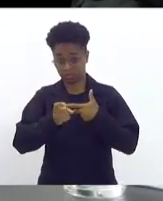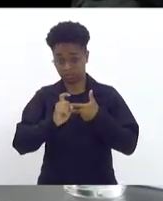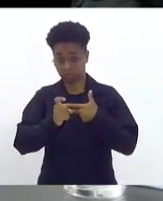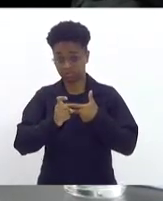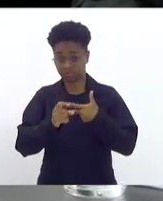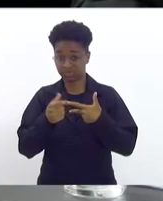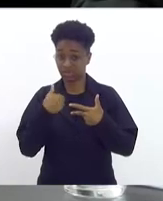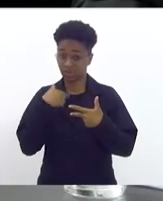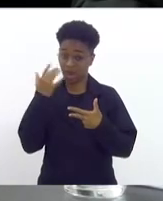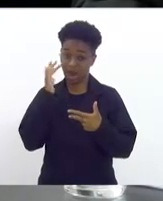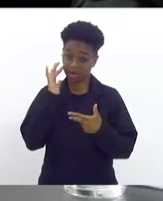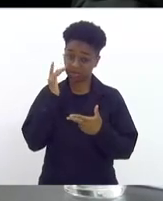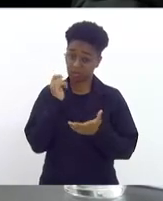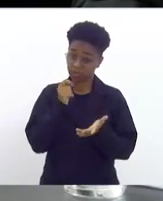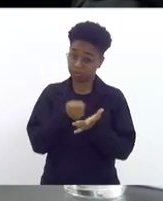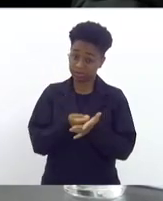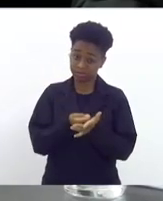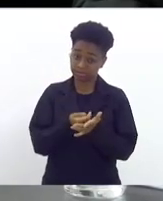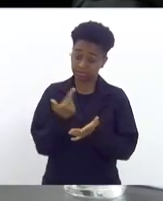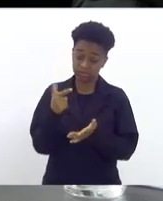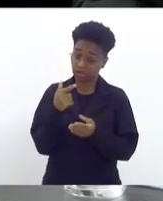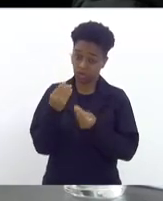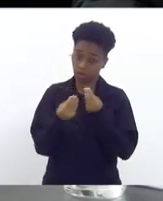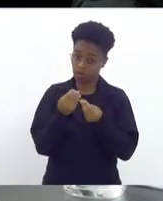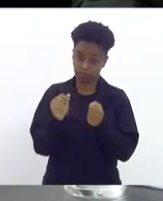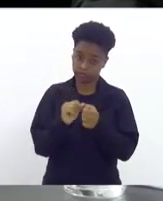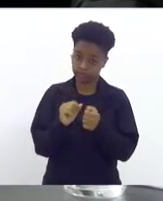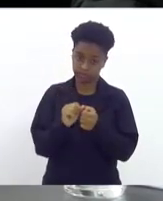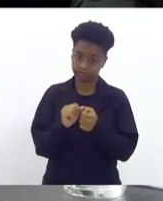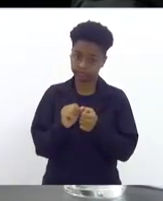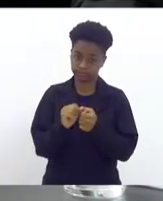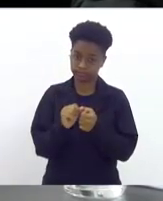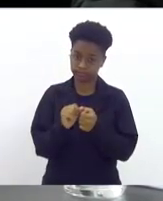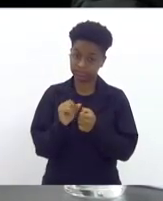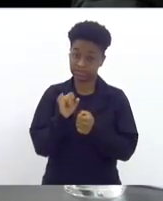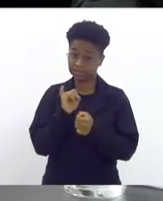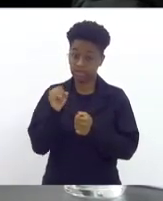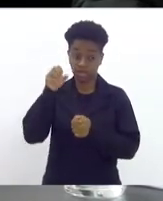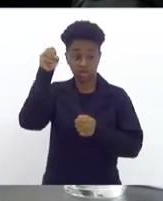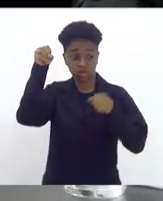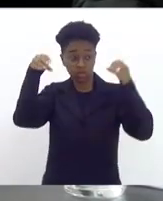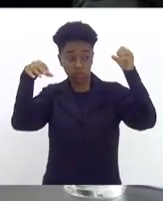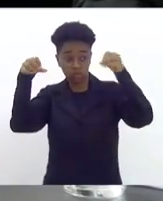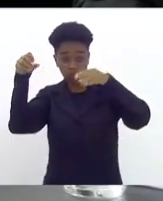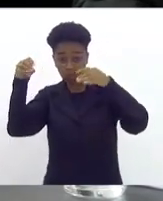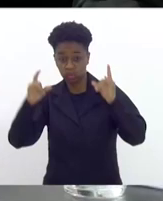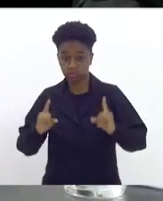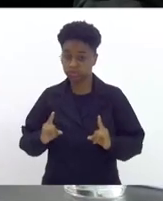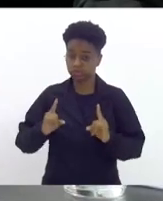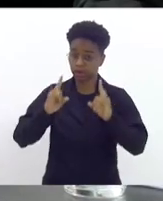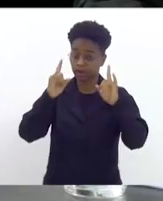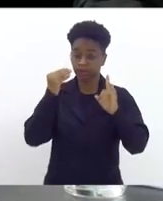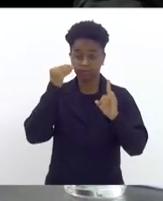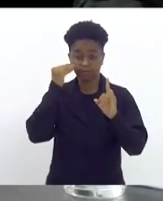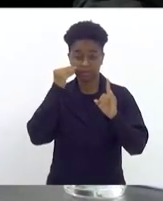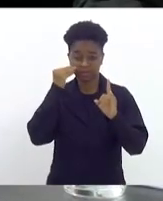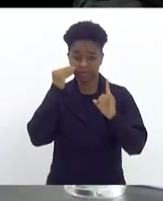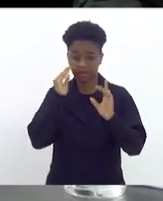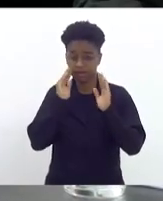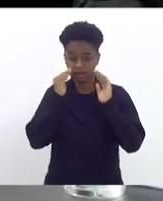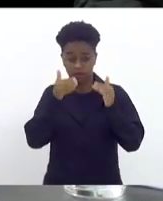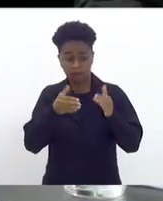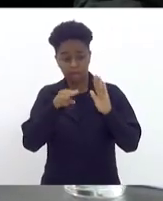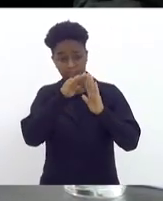uma obrigação que não há como se cumprir se colocar iluminação nos prédios públicos para atender uma pauta